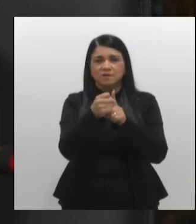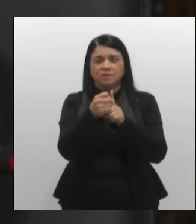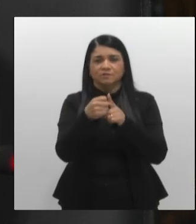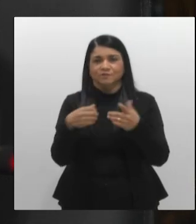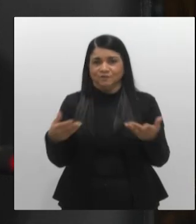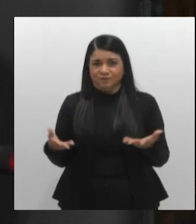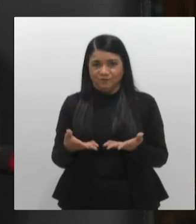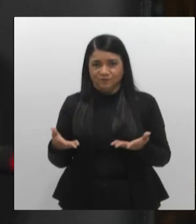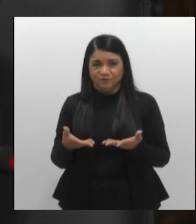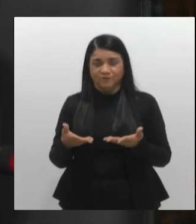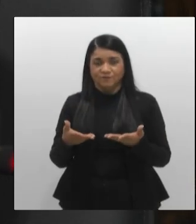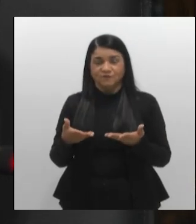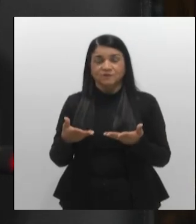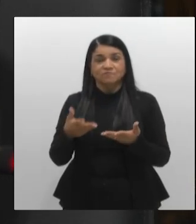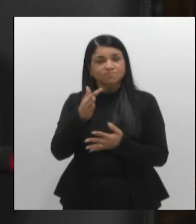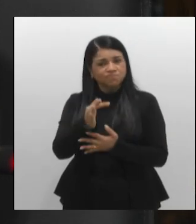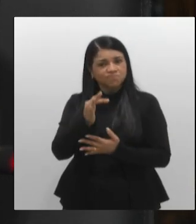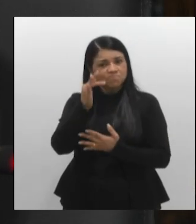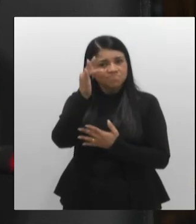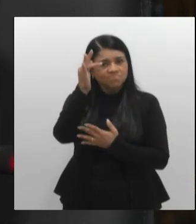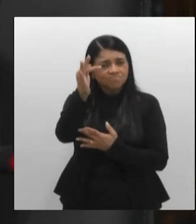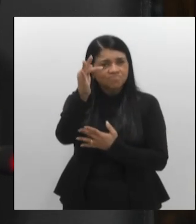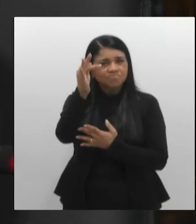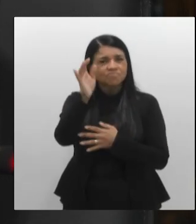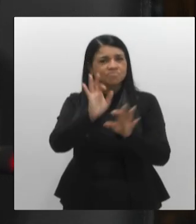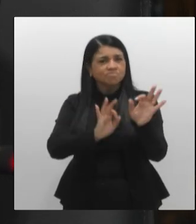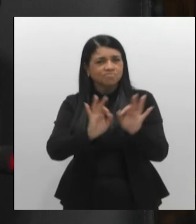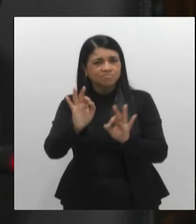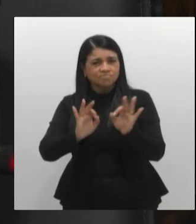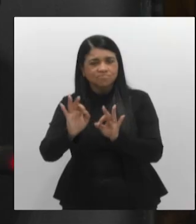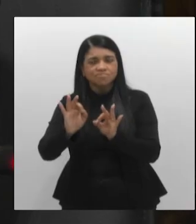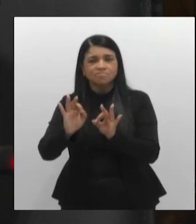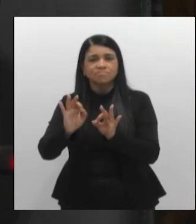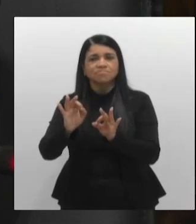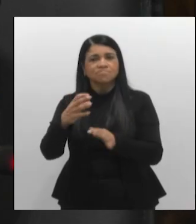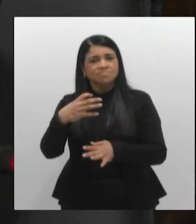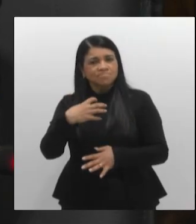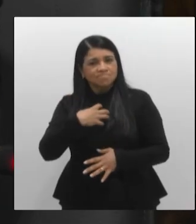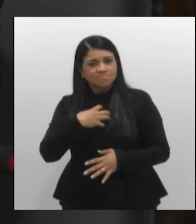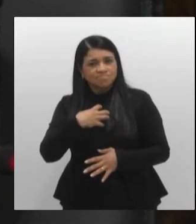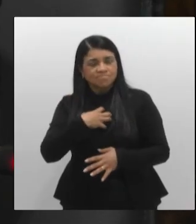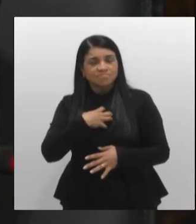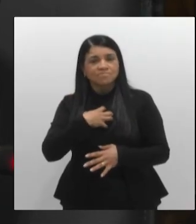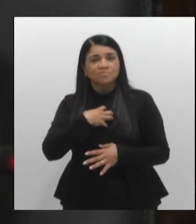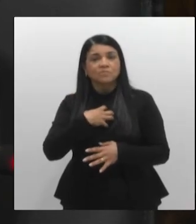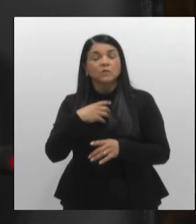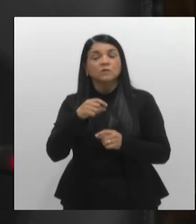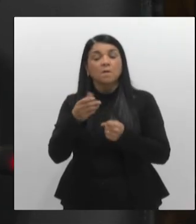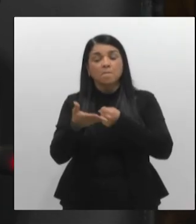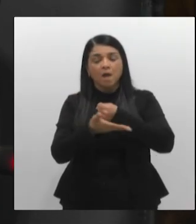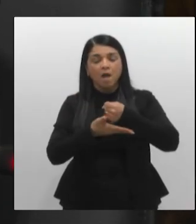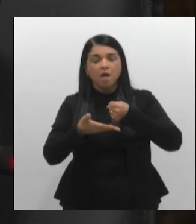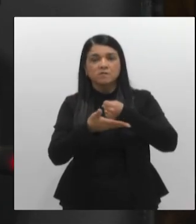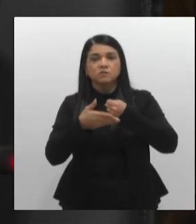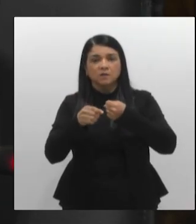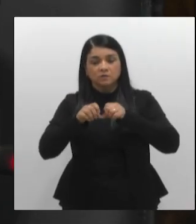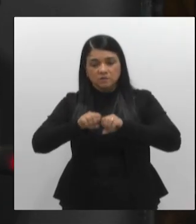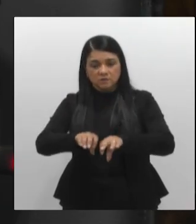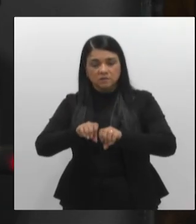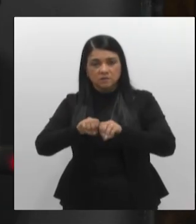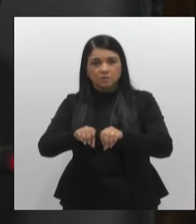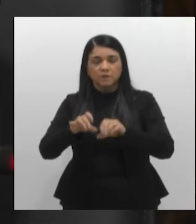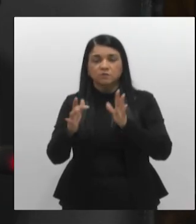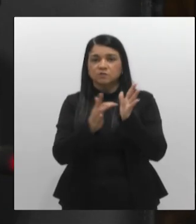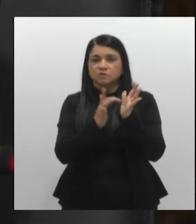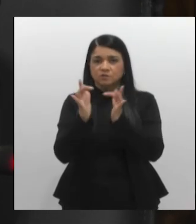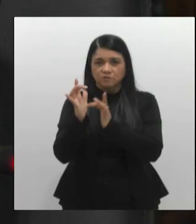E assim nos projetamos para um futuro sólido e pleno de sentido, sempre embasados nos ensinamentos de